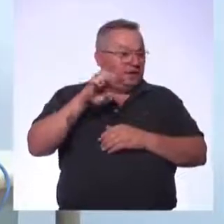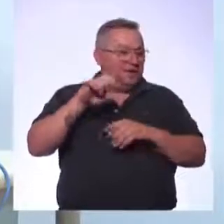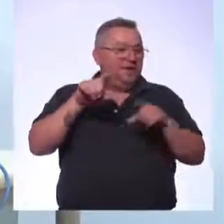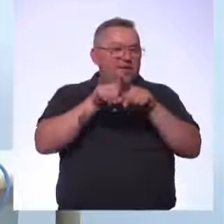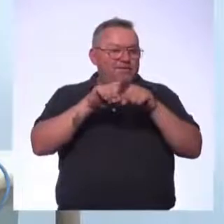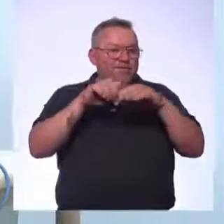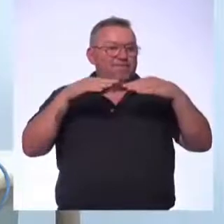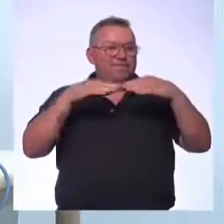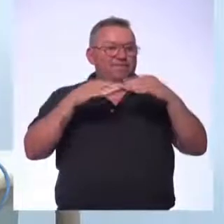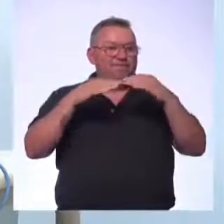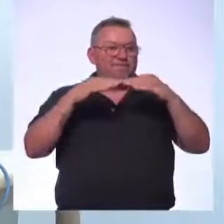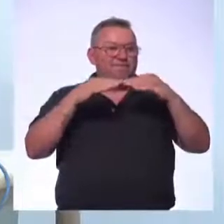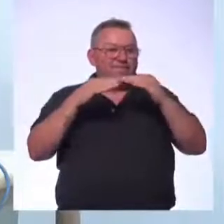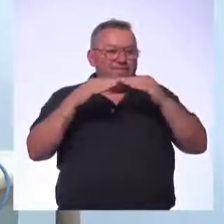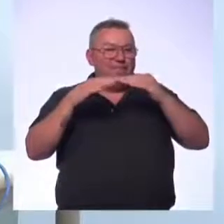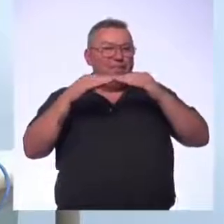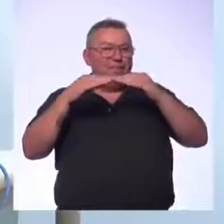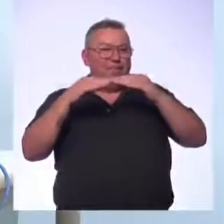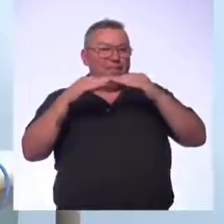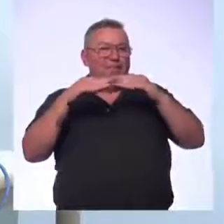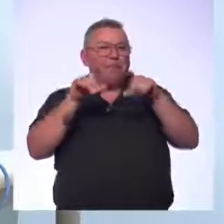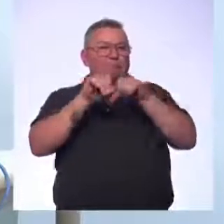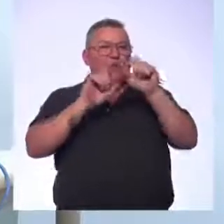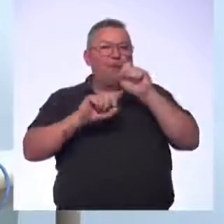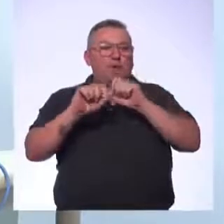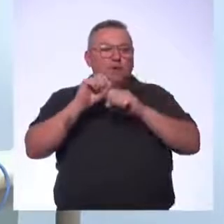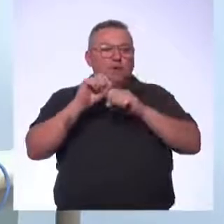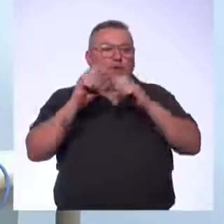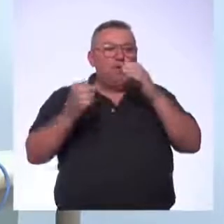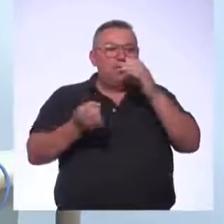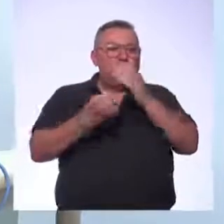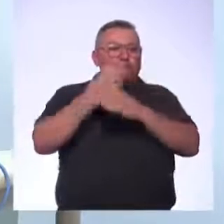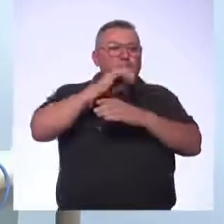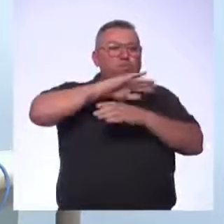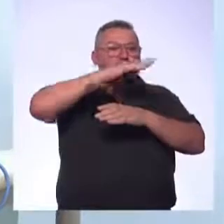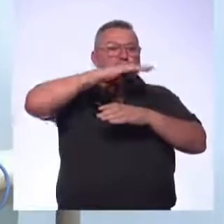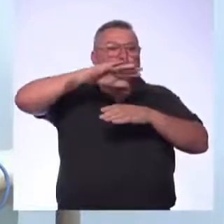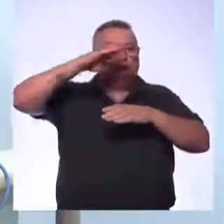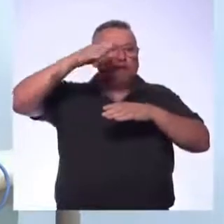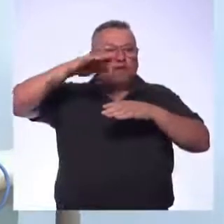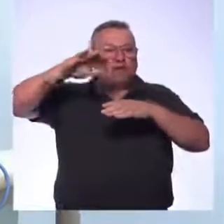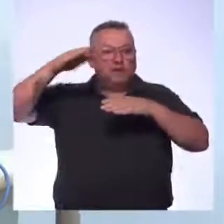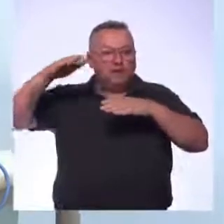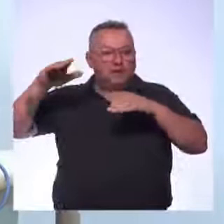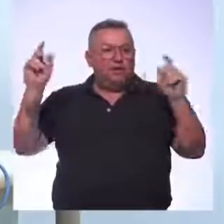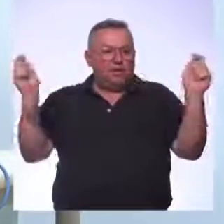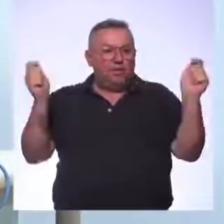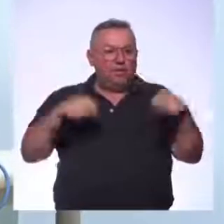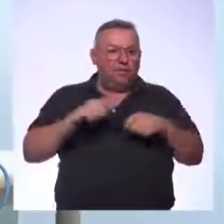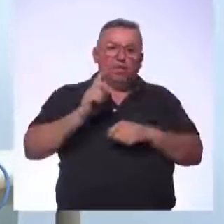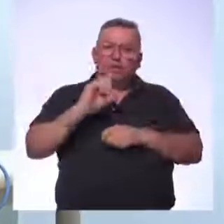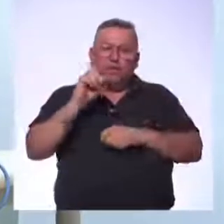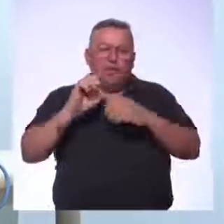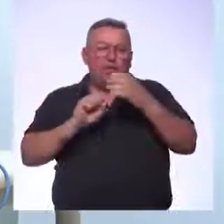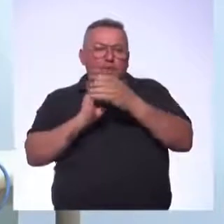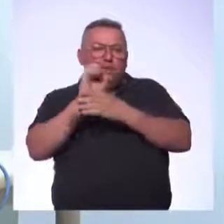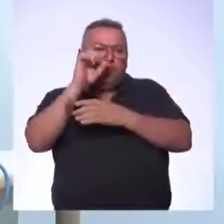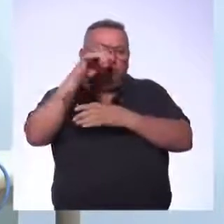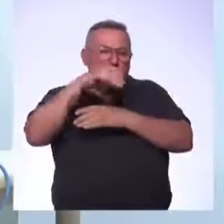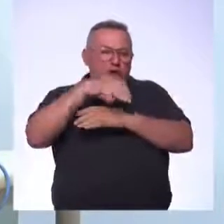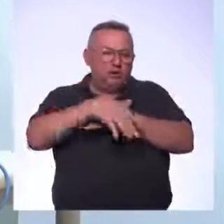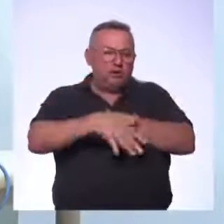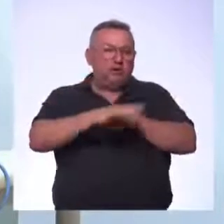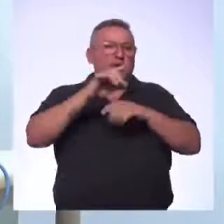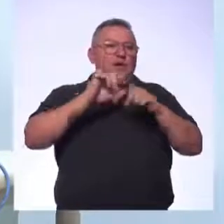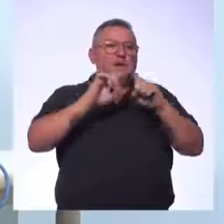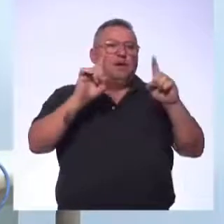placas tectônicas, e a orogênese é o quê? Nada mais é do que formação de montanhas. Pode ser ou não vulcânicas. Tá? Não